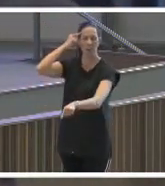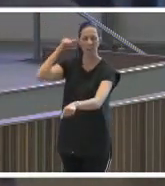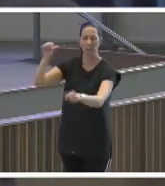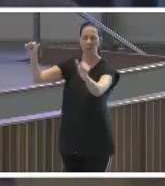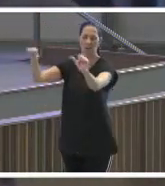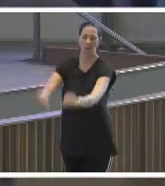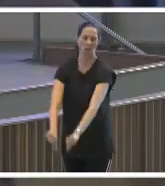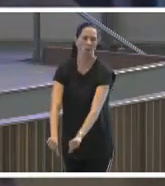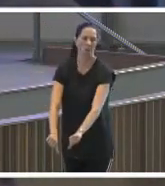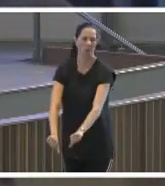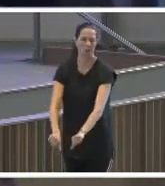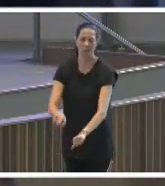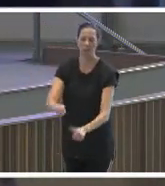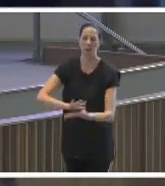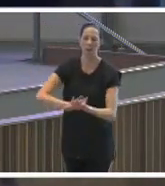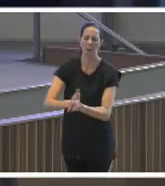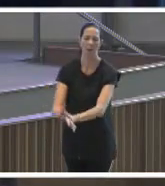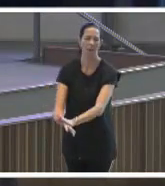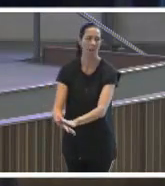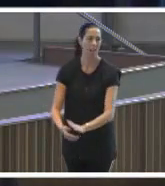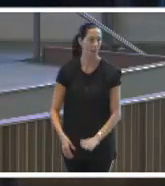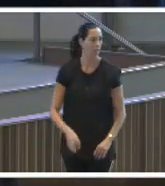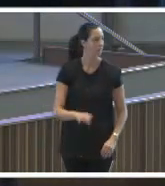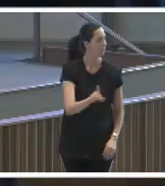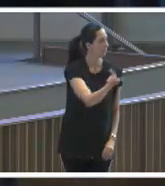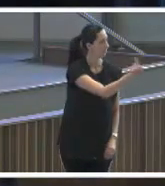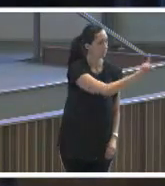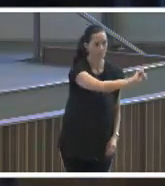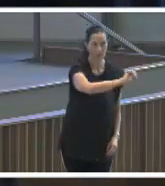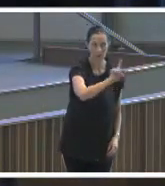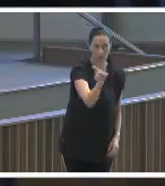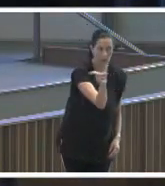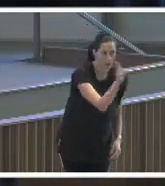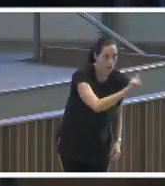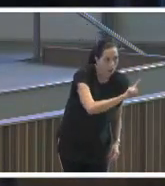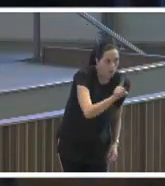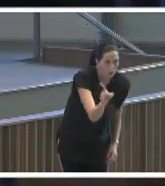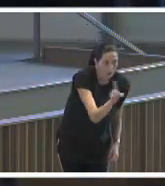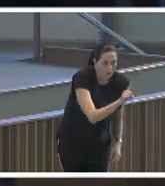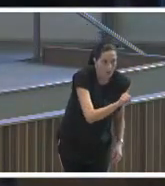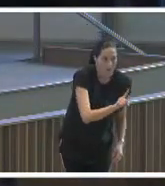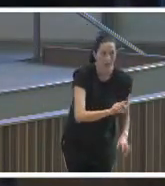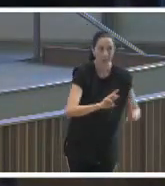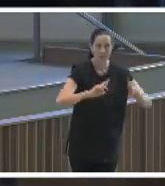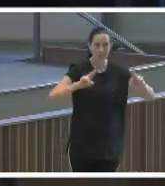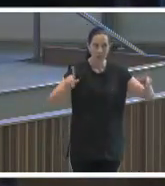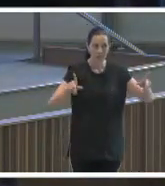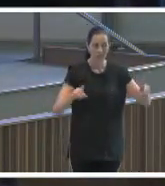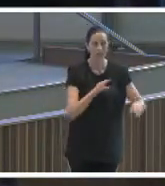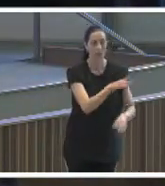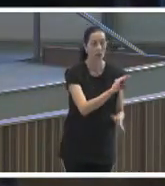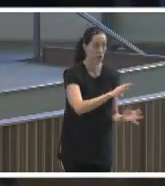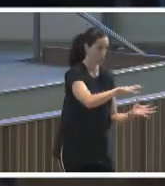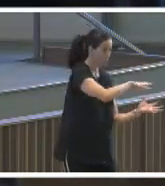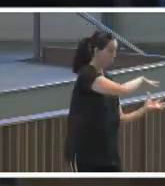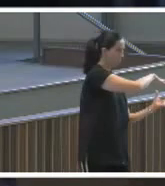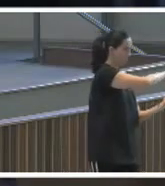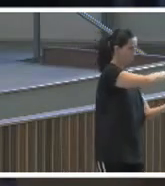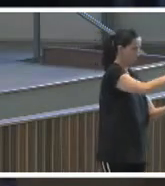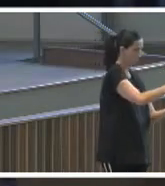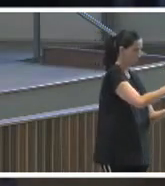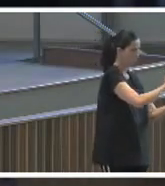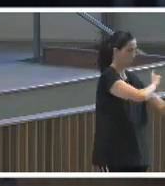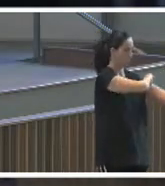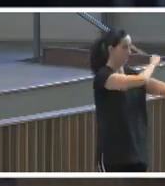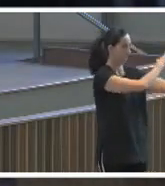pessoas. E o princípio de autoridade espiritual é diferente da autoridade do mundo.